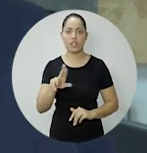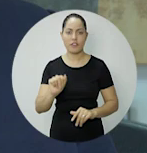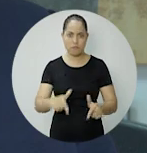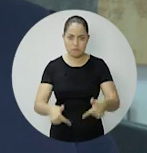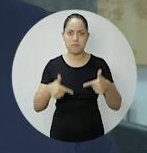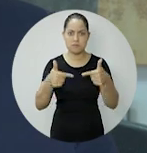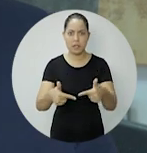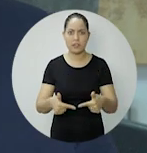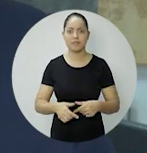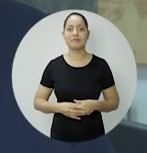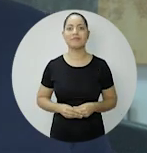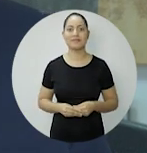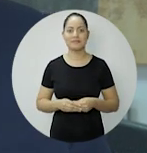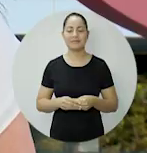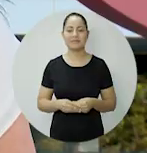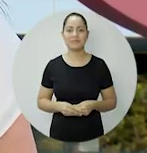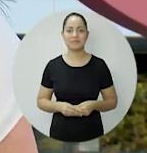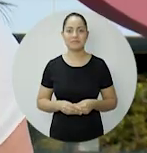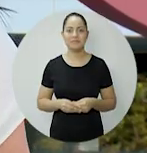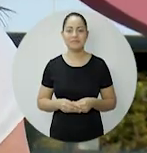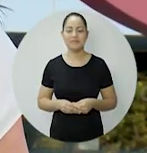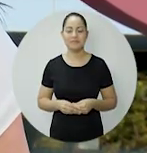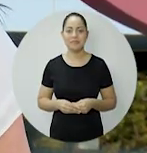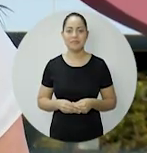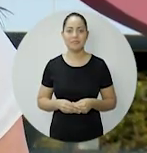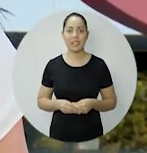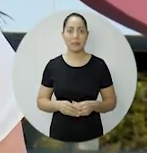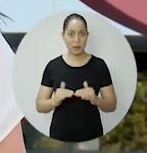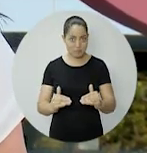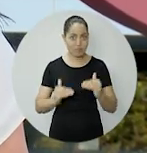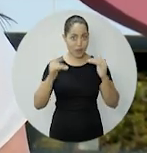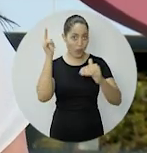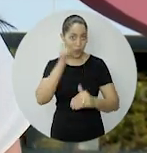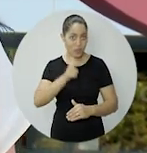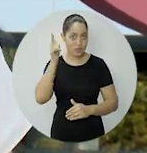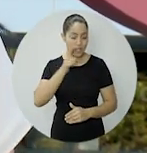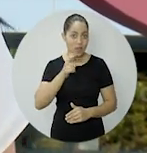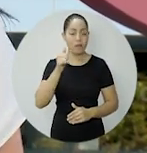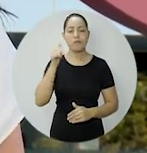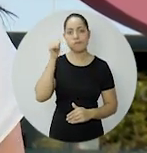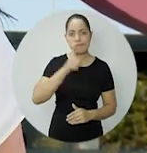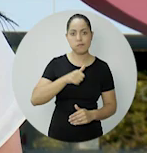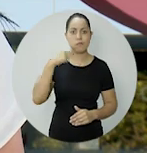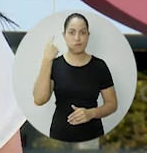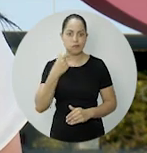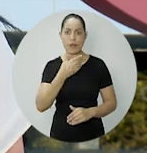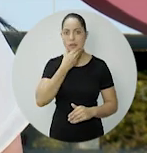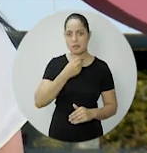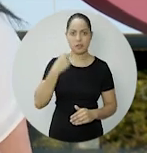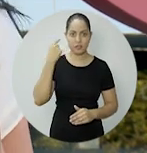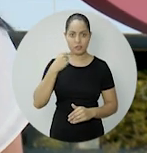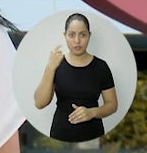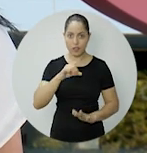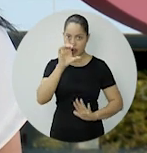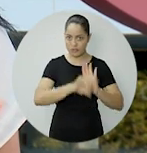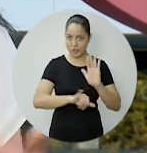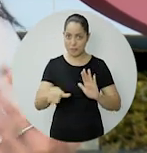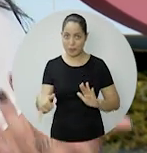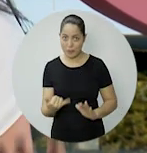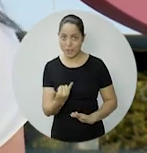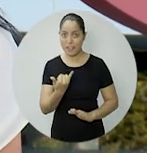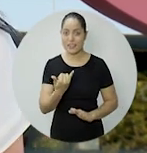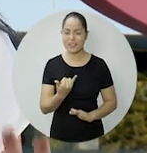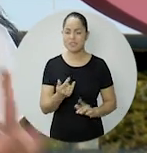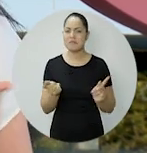e é compromisso da nossa gestão. E para mais sucesso na defesa das prerrogativas das advogadas e dos advogados, o Conselho